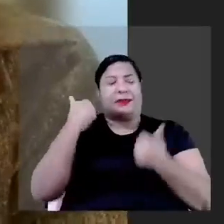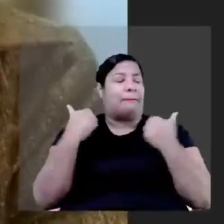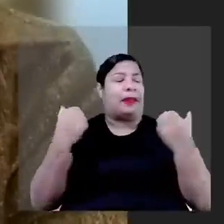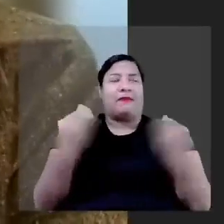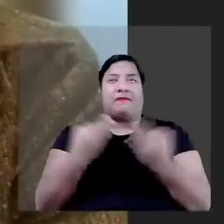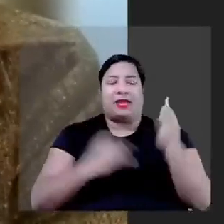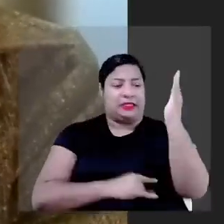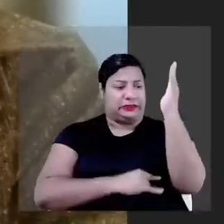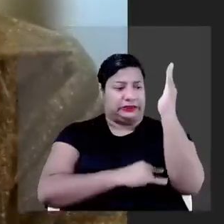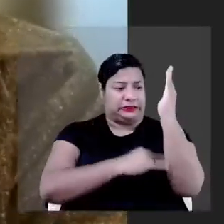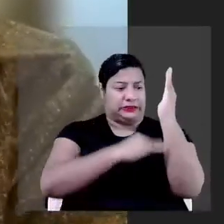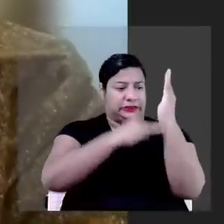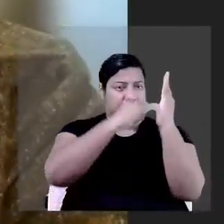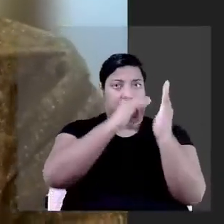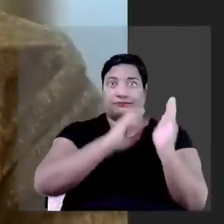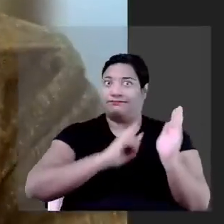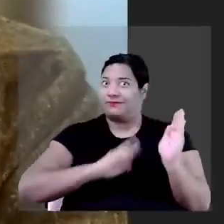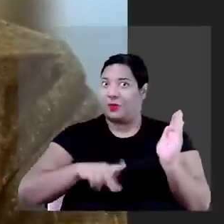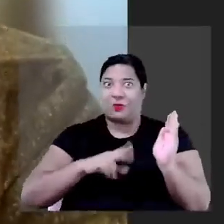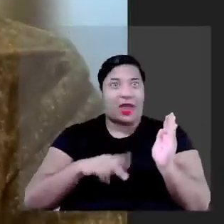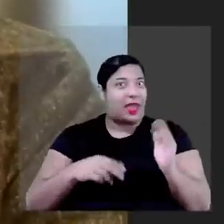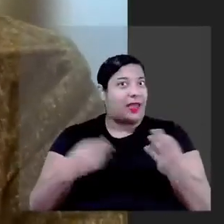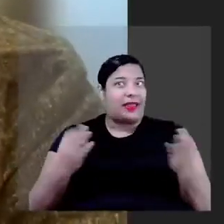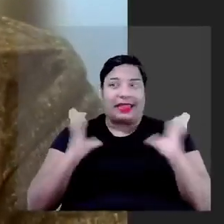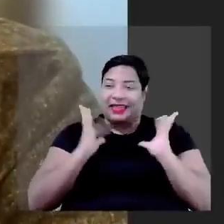né? Então,